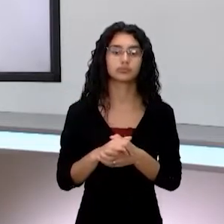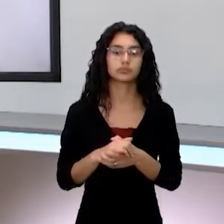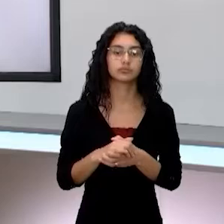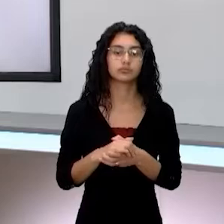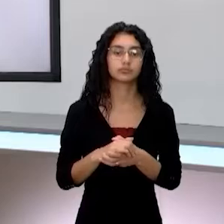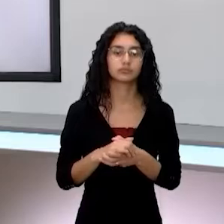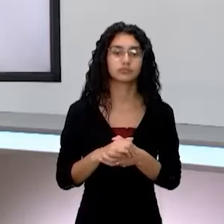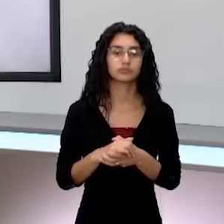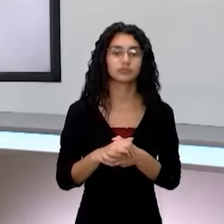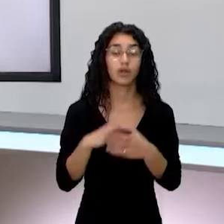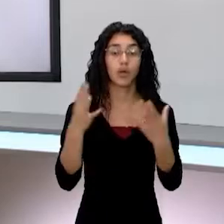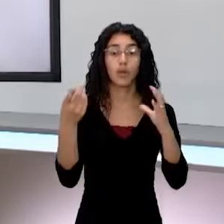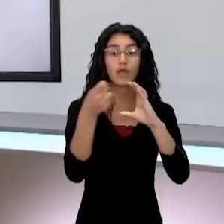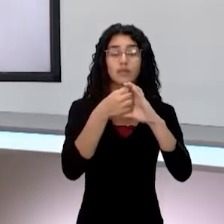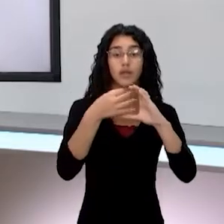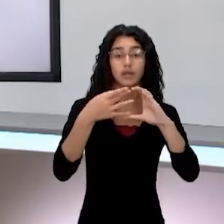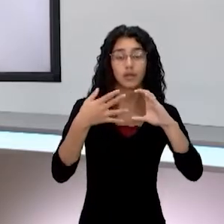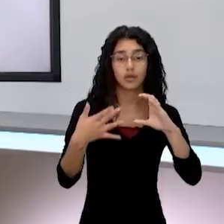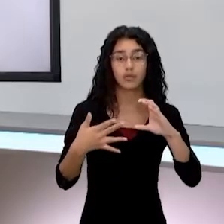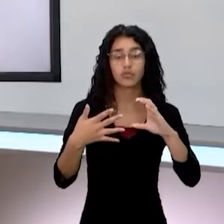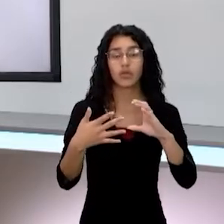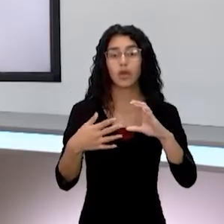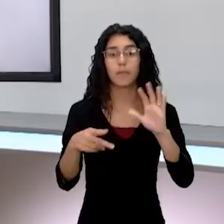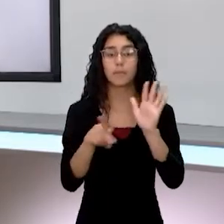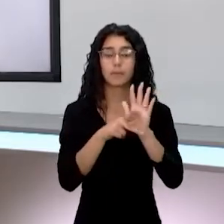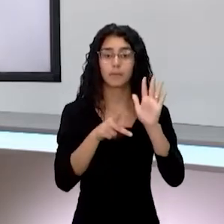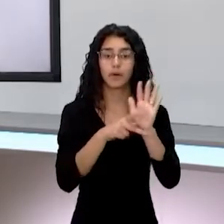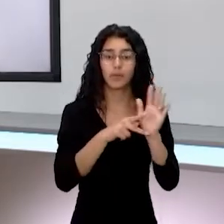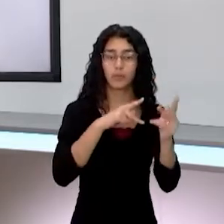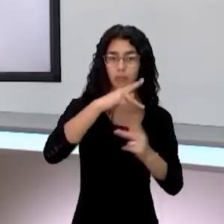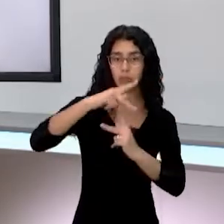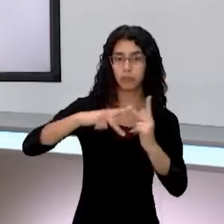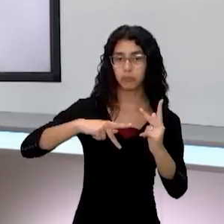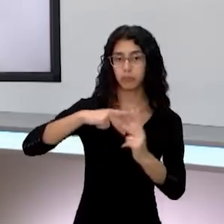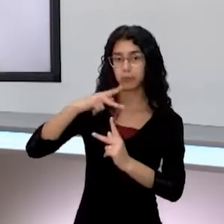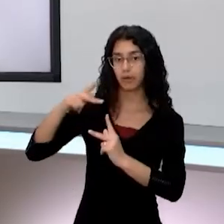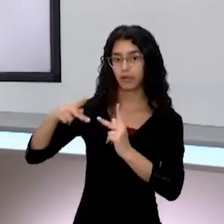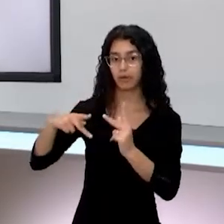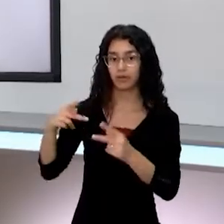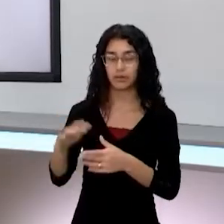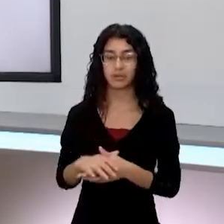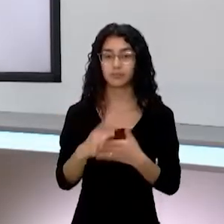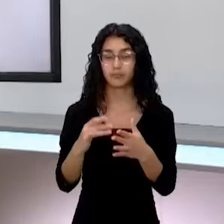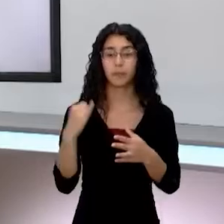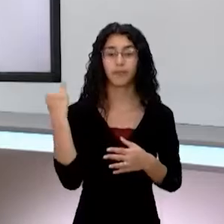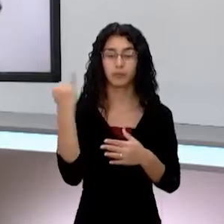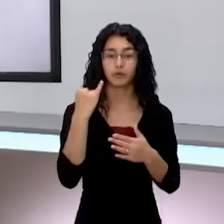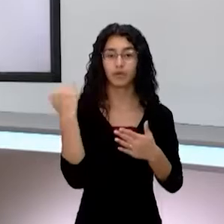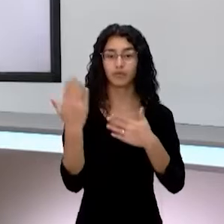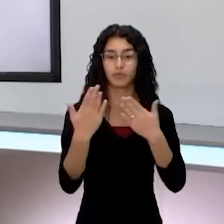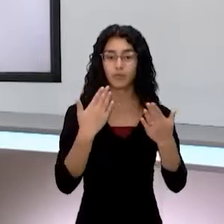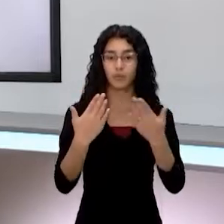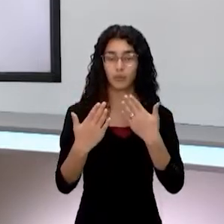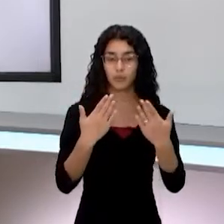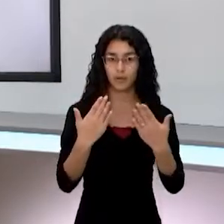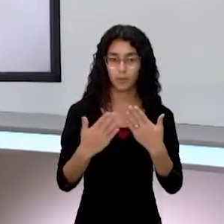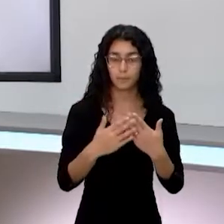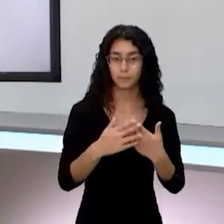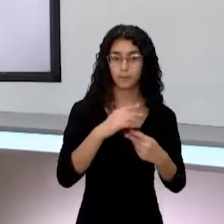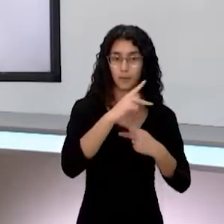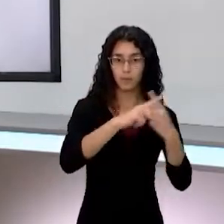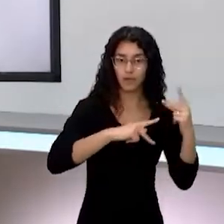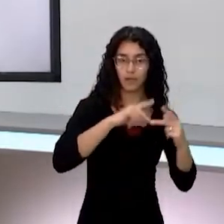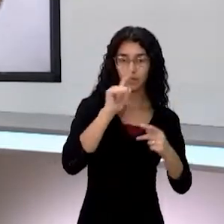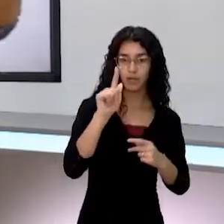Qual que são as características físicas dos planetas, né? No caso, olha, muito importante comparar, os planetas gasosos